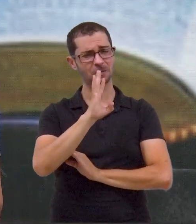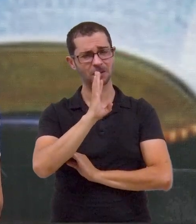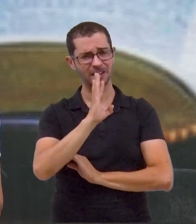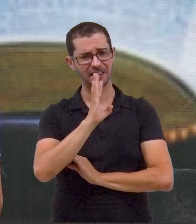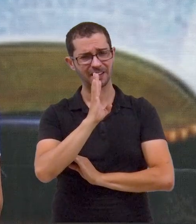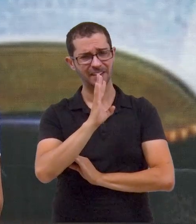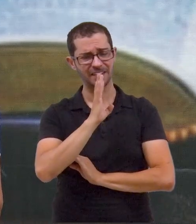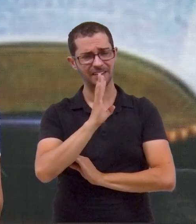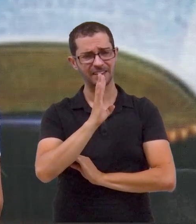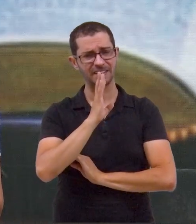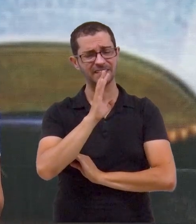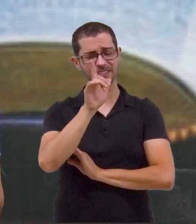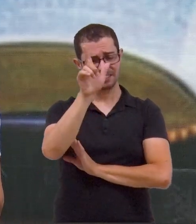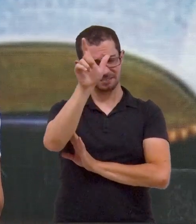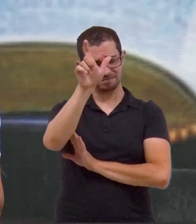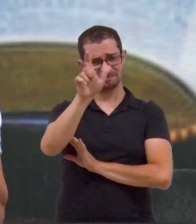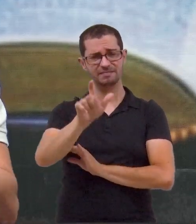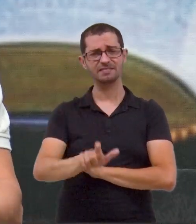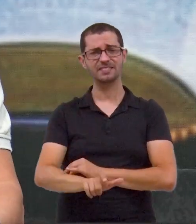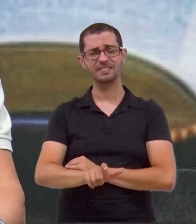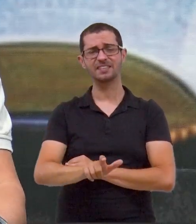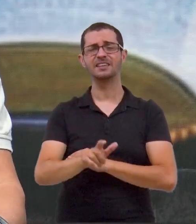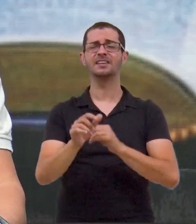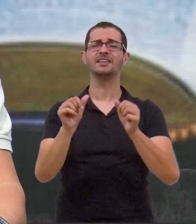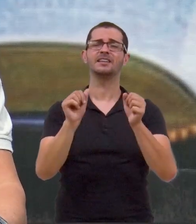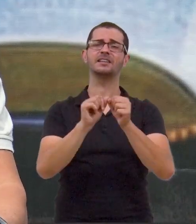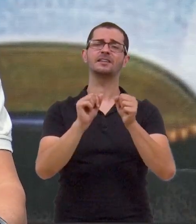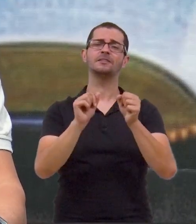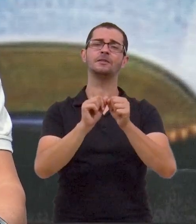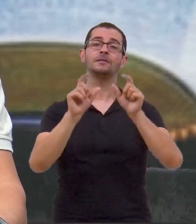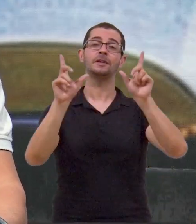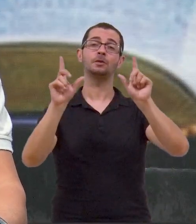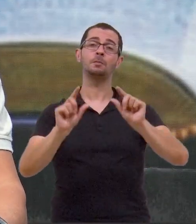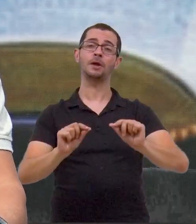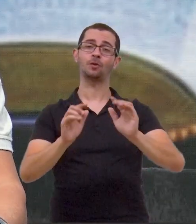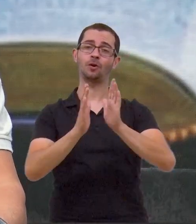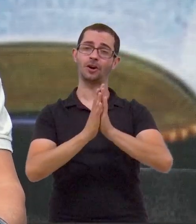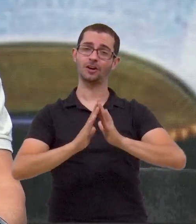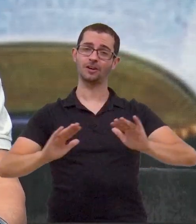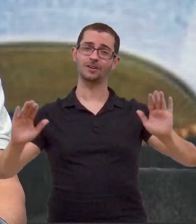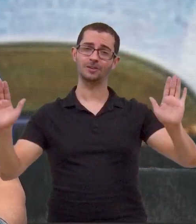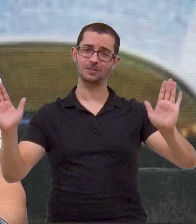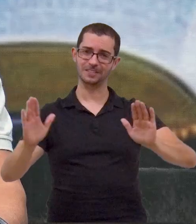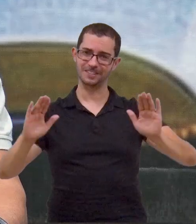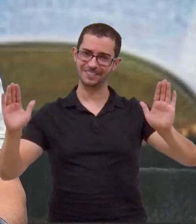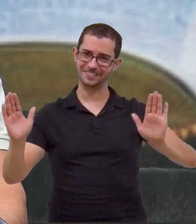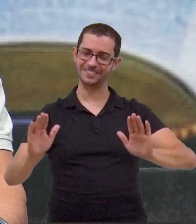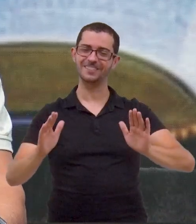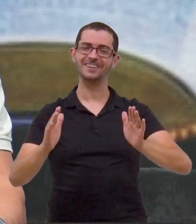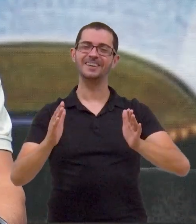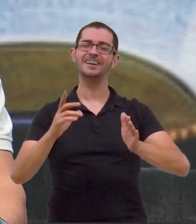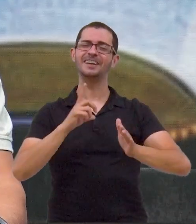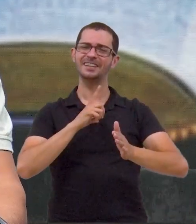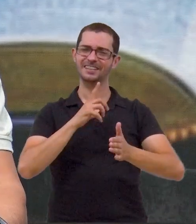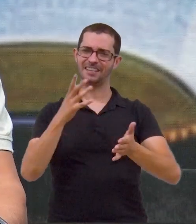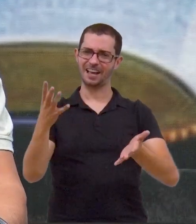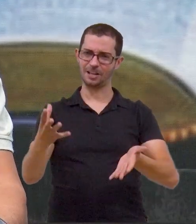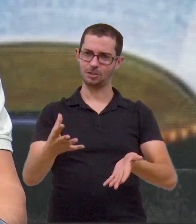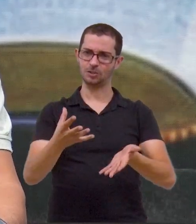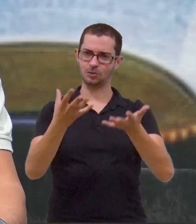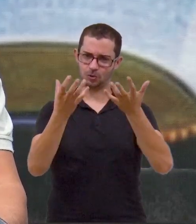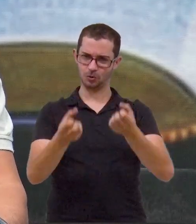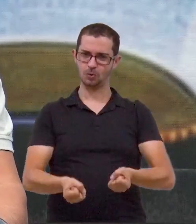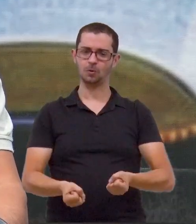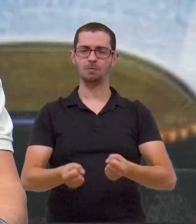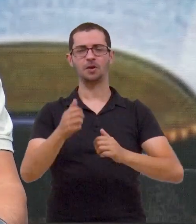conhece aquele que foi feito menor do que os anjos, que assumiu a obra do pecado,